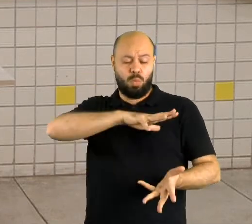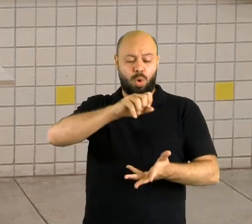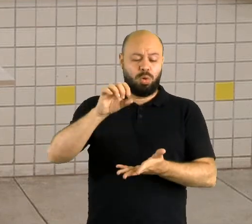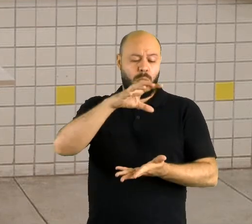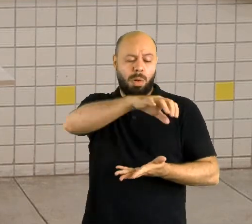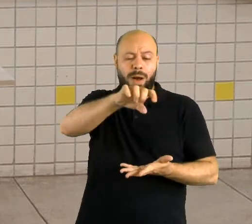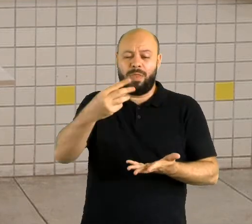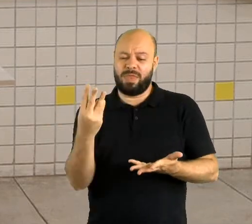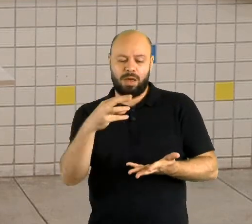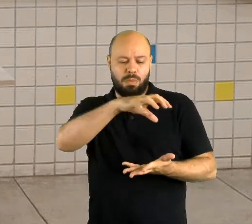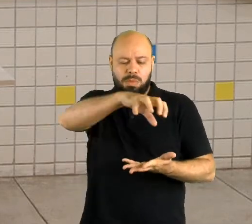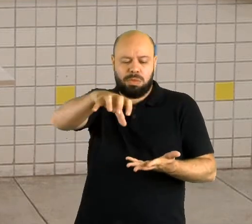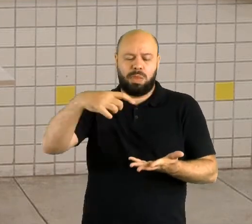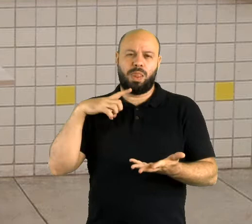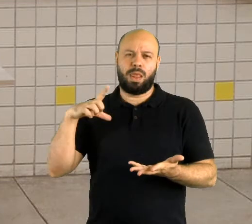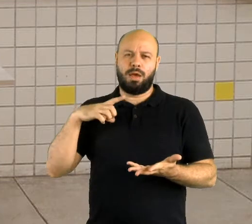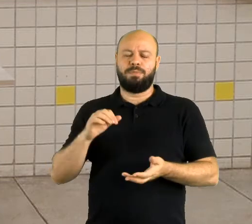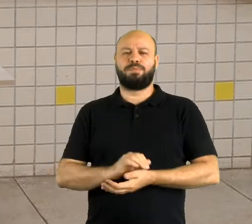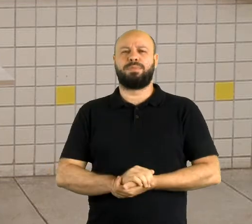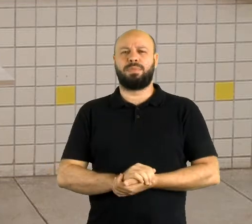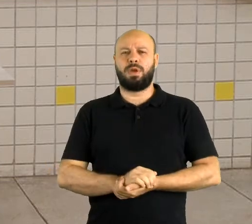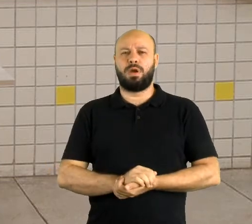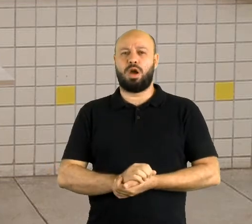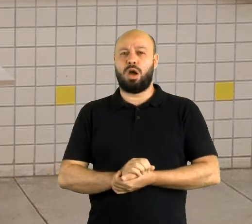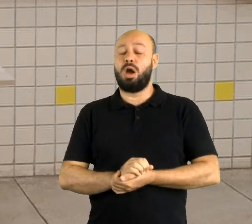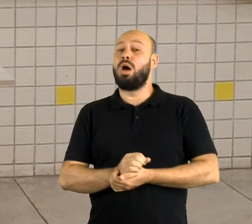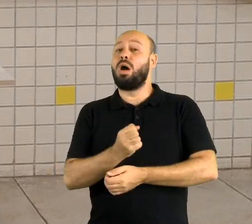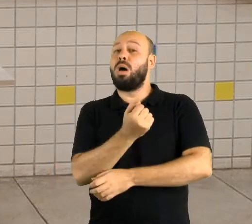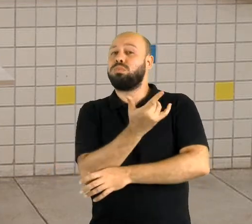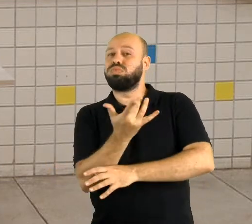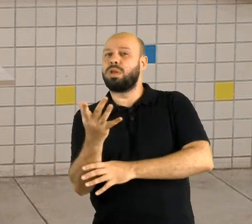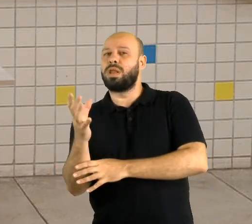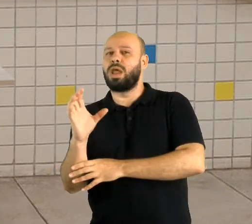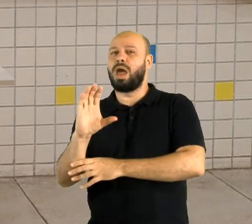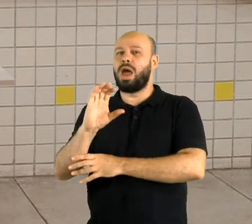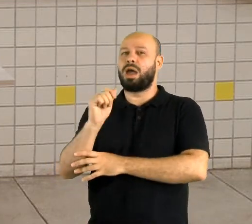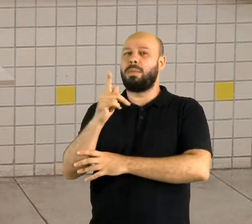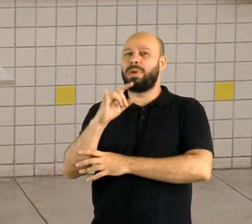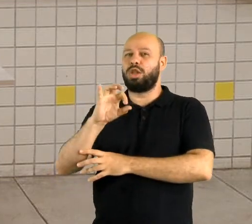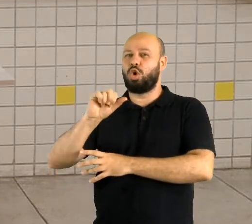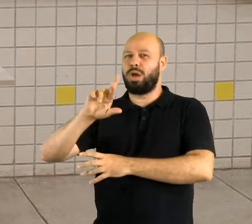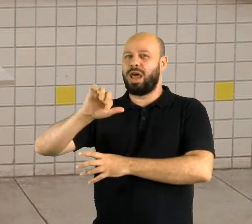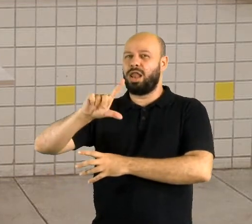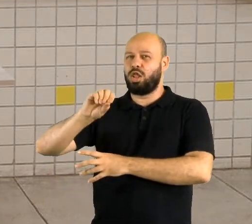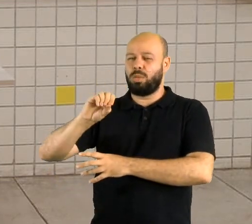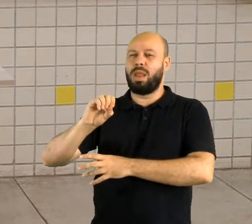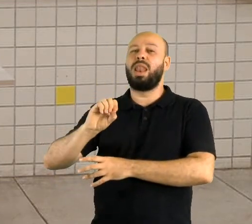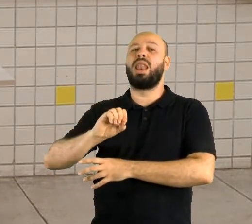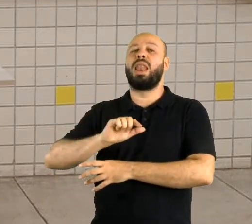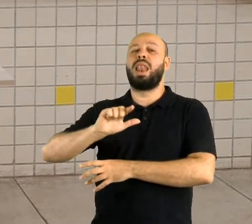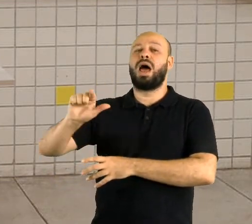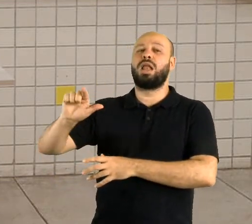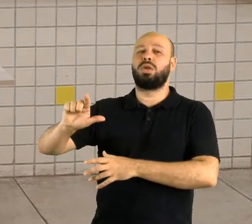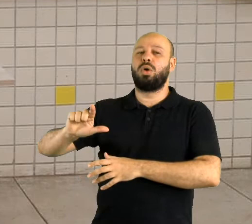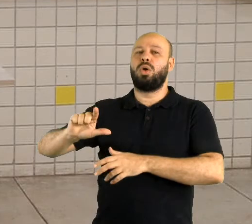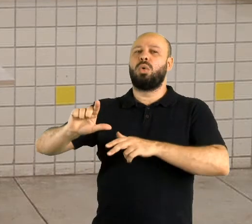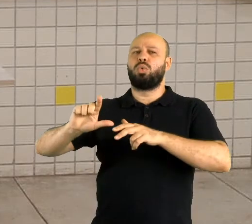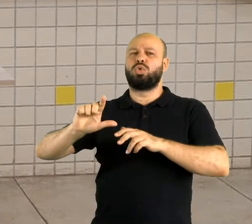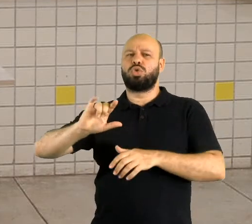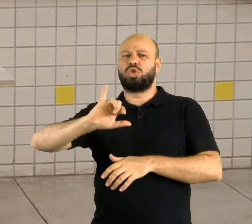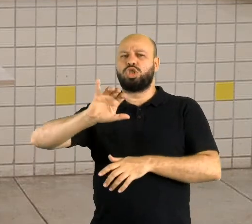O capim dourado é uma planta endêmica, se dá no Jalapão. Então, endêmica é quando